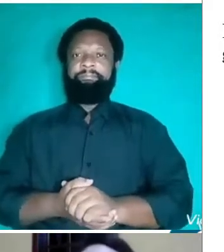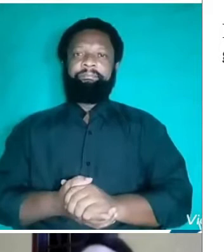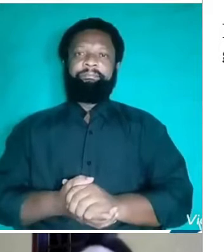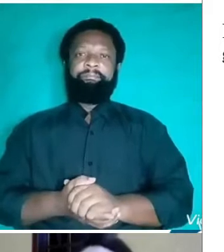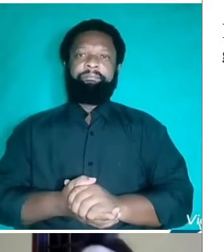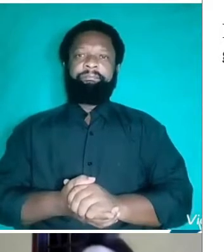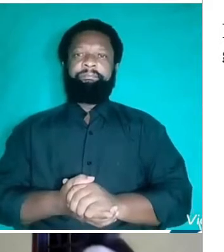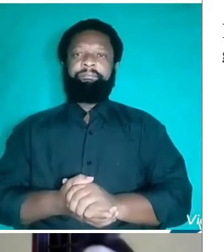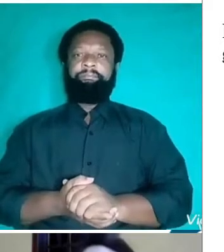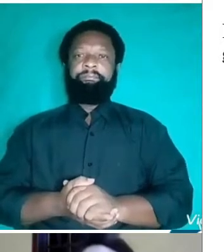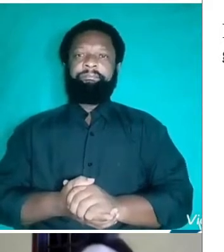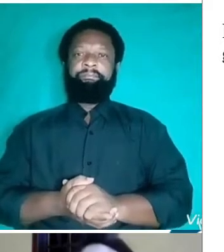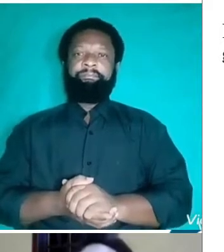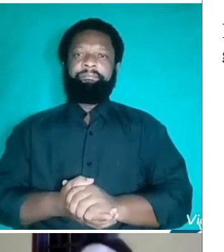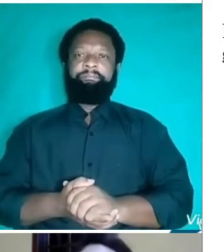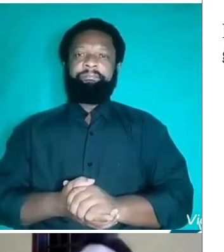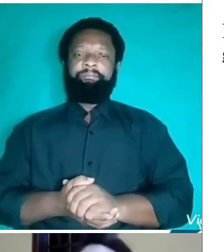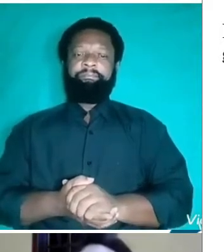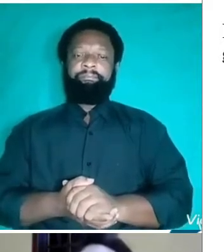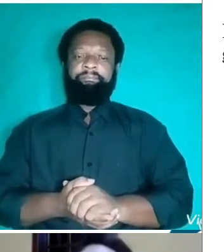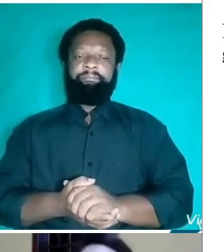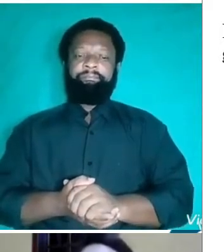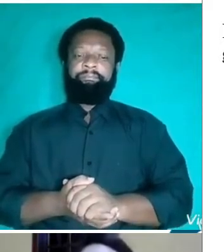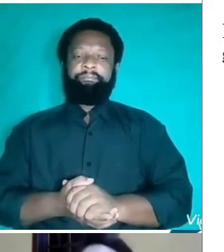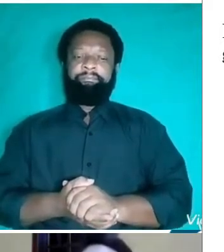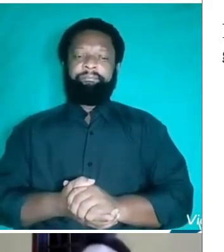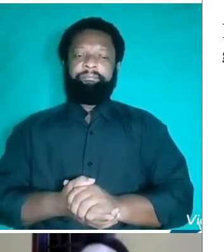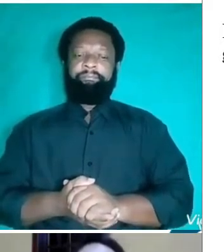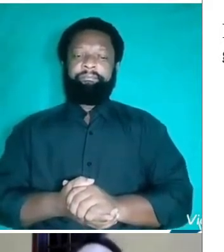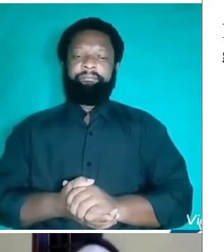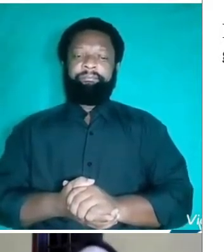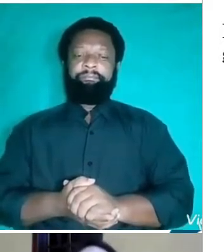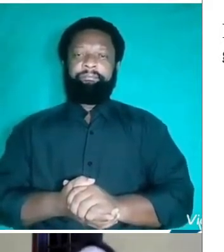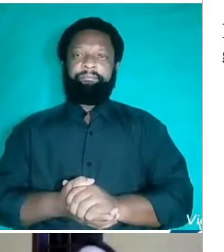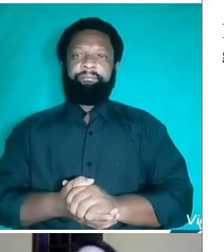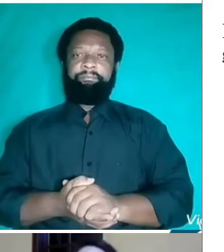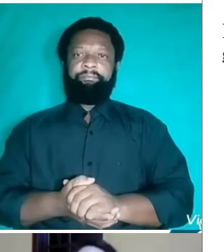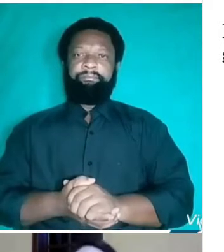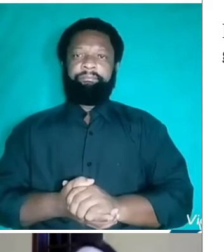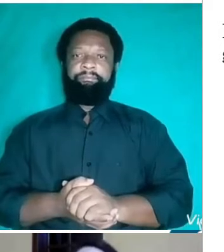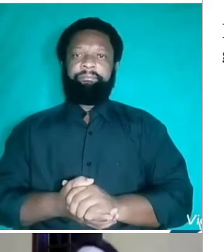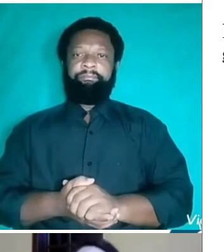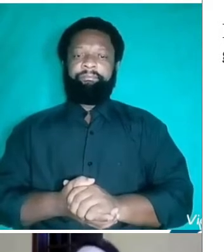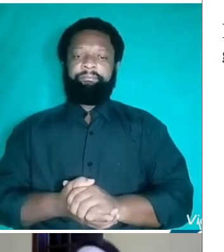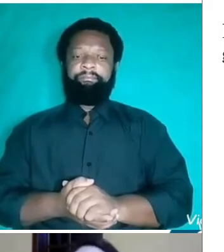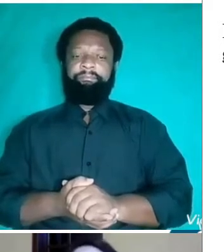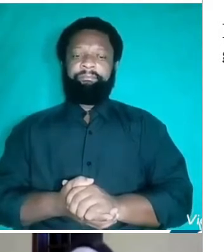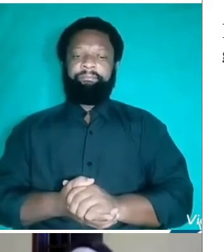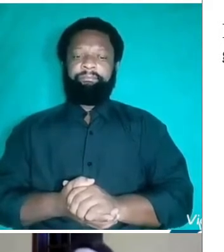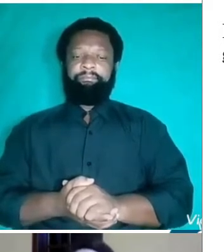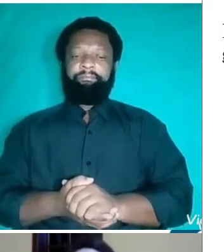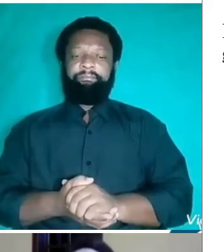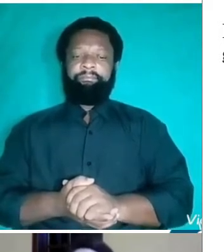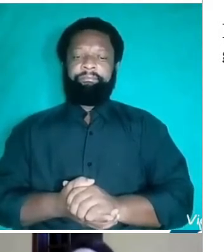E para terminar, vamos fazer uma questão do Enem, né? Essa questão é uma questão